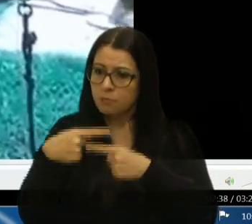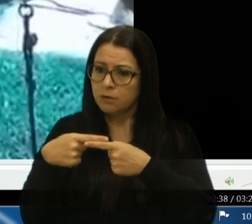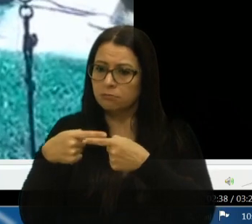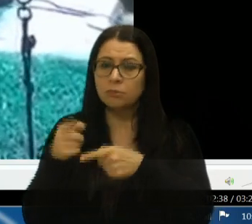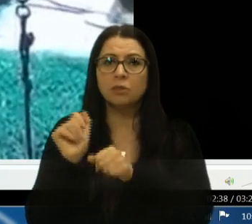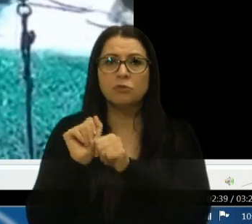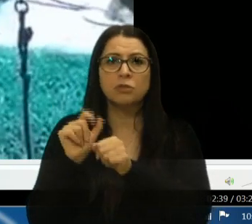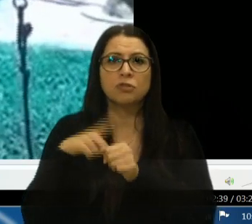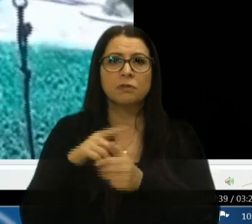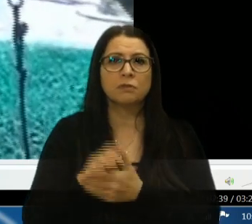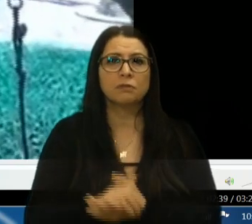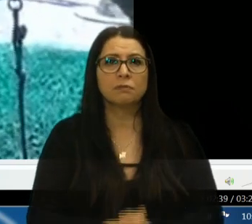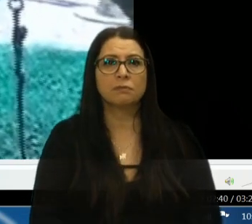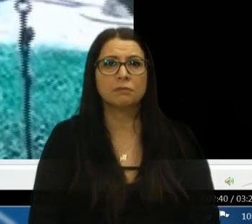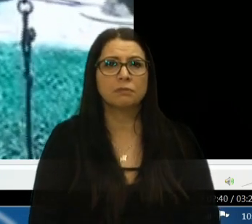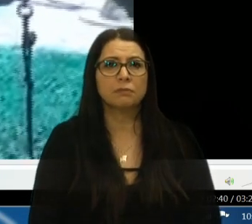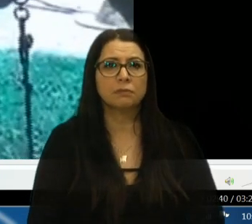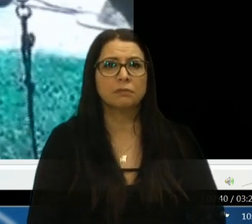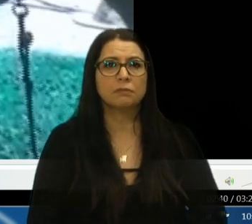se tiver.